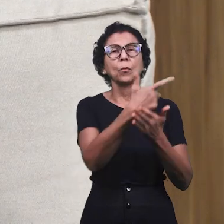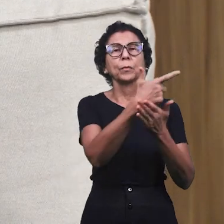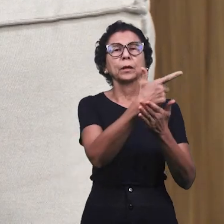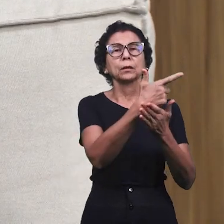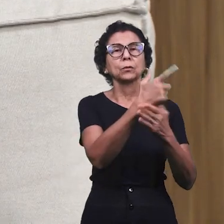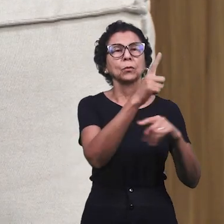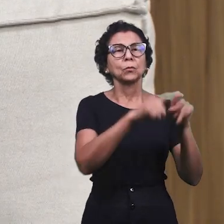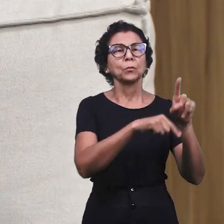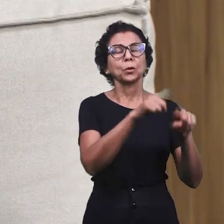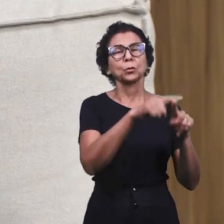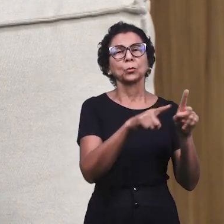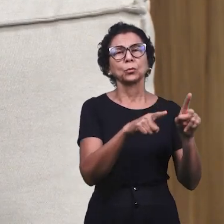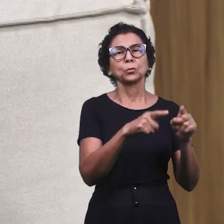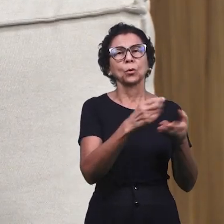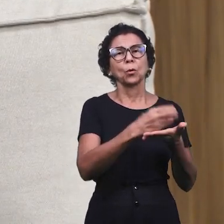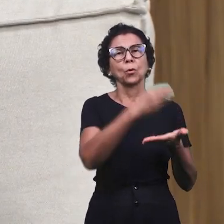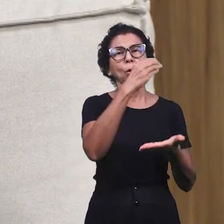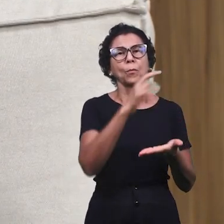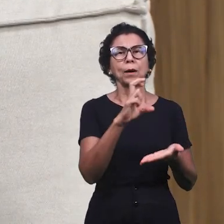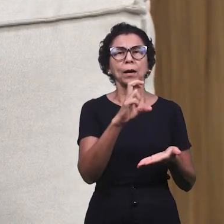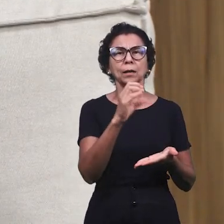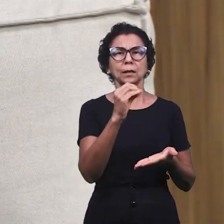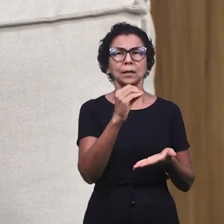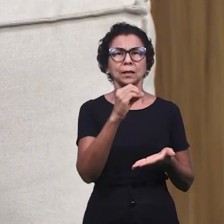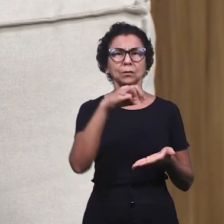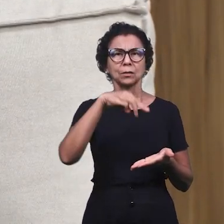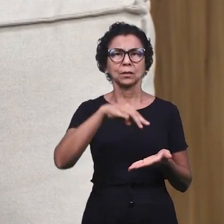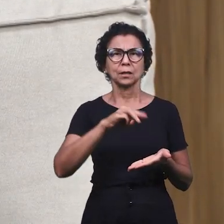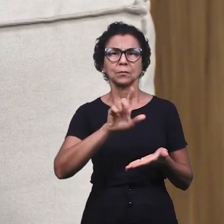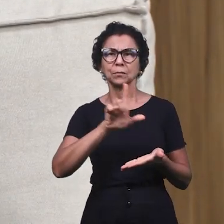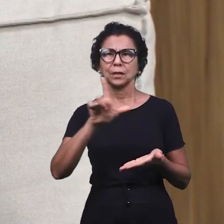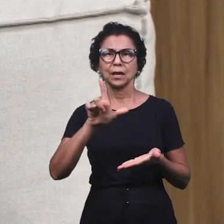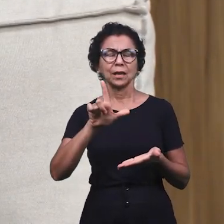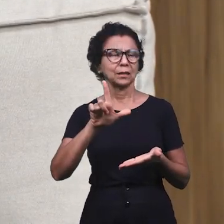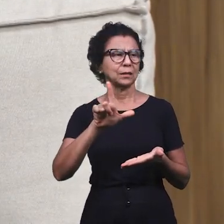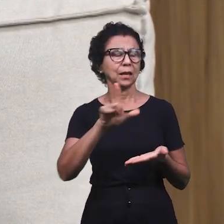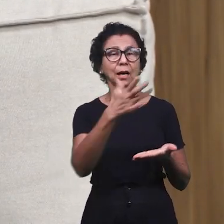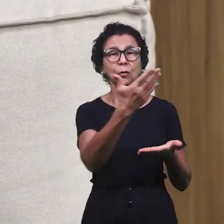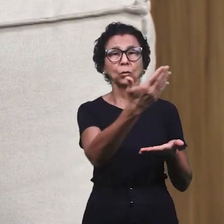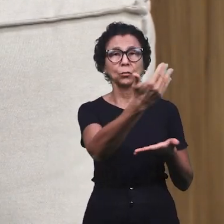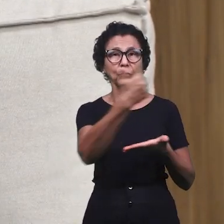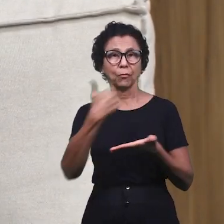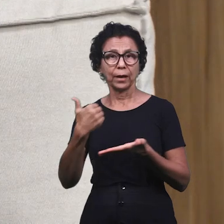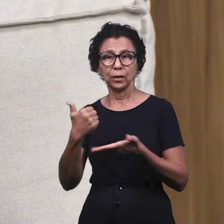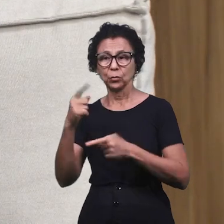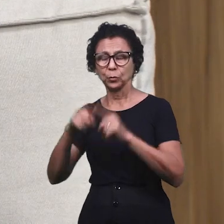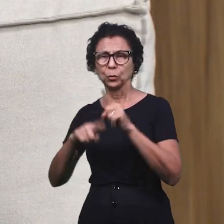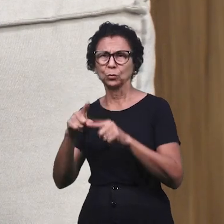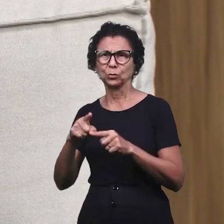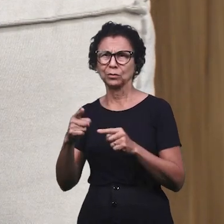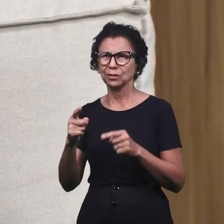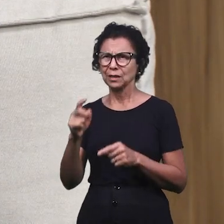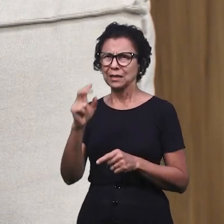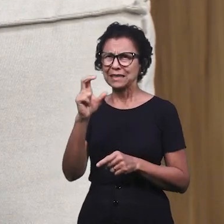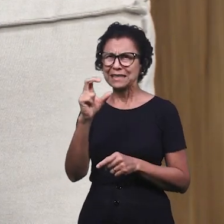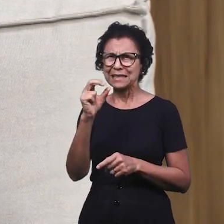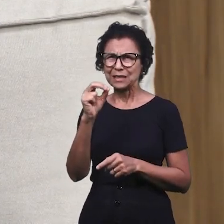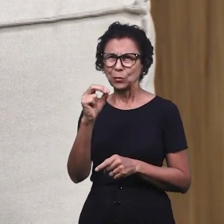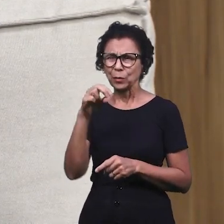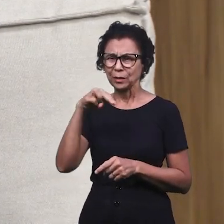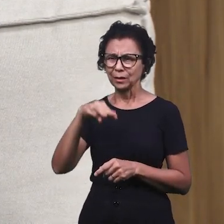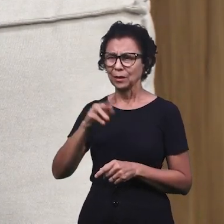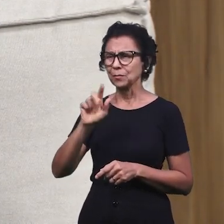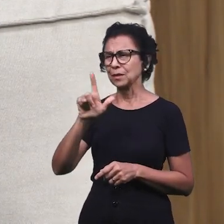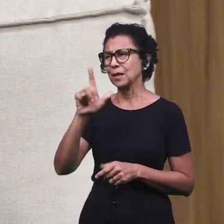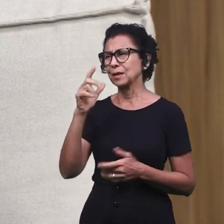ml, quando chega, na foto é 500, tudo está certo, é 500, aí na hora que chega é um copo de 50 ml. Então, esses são